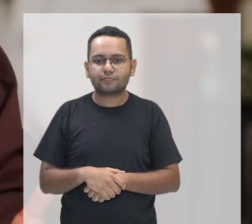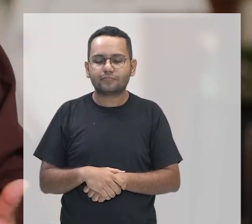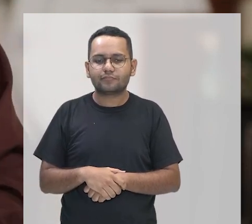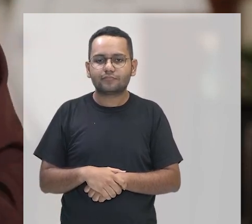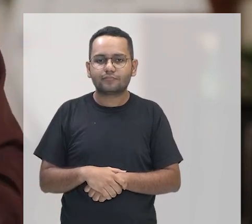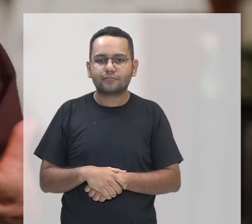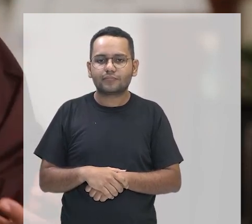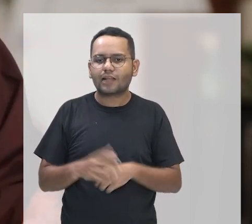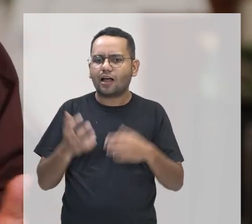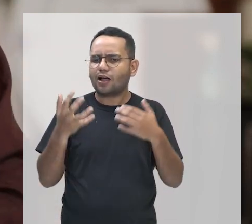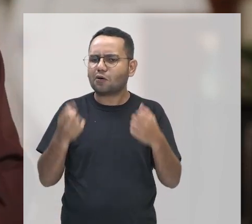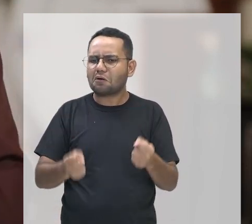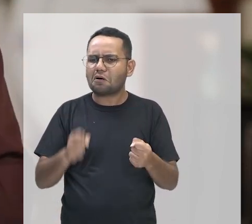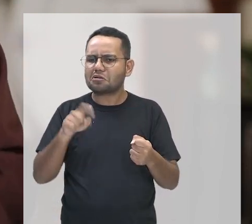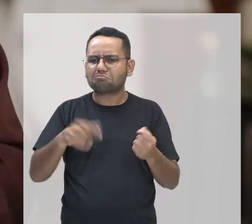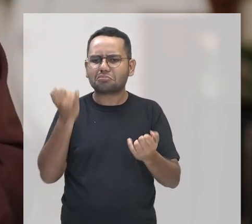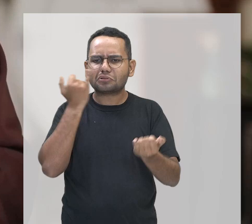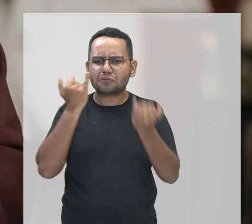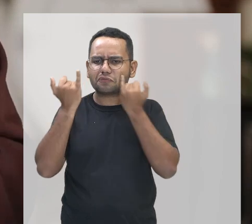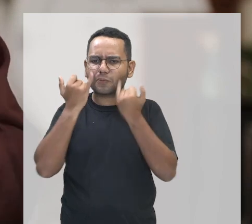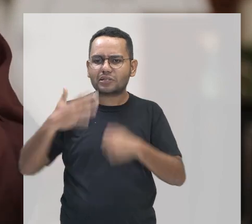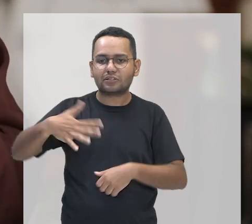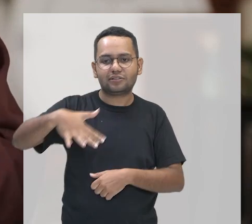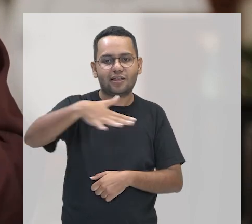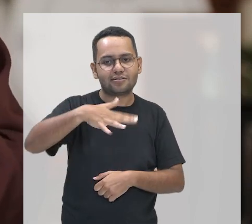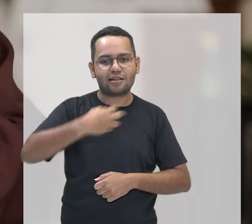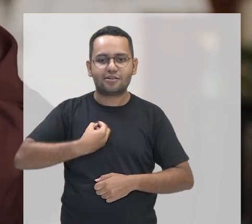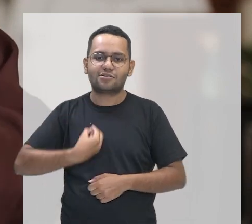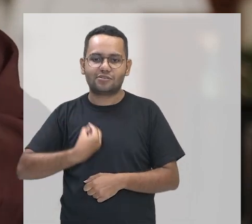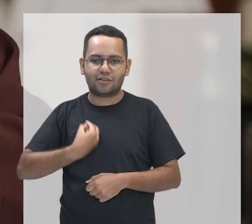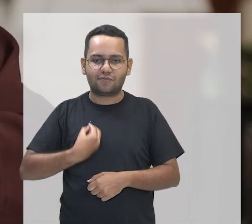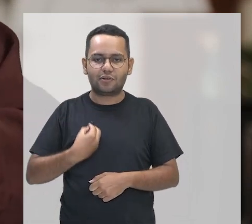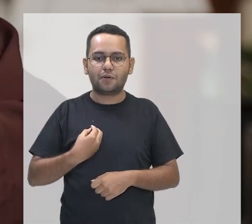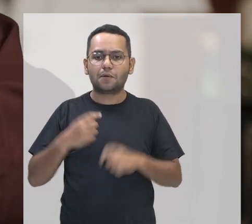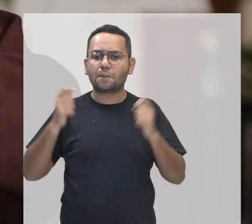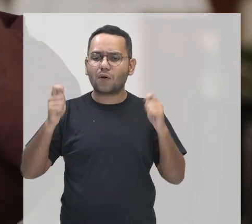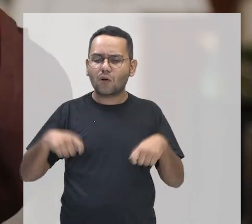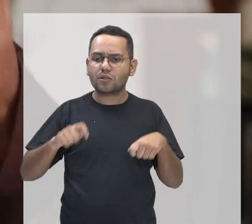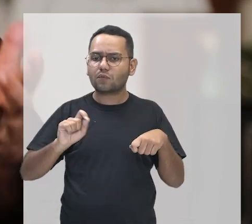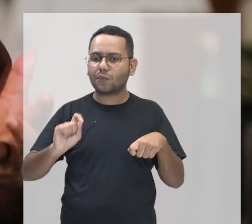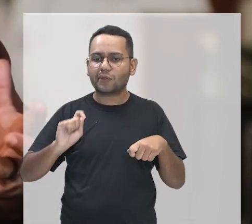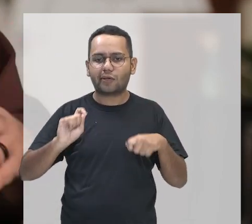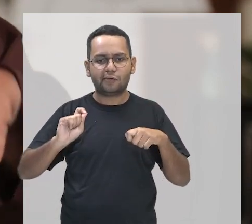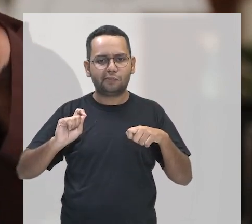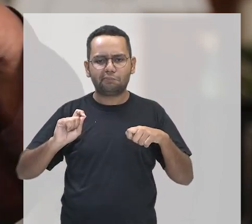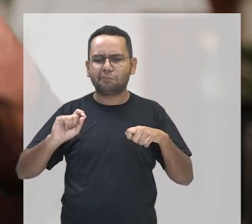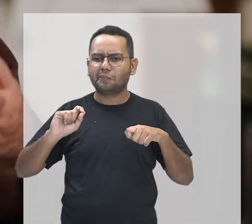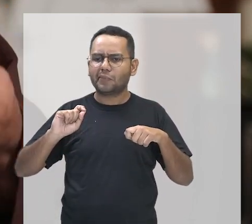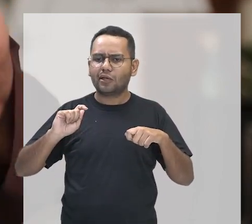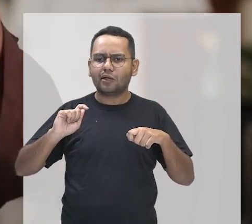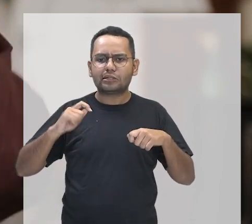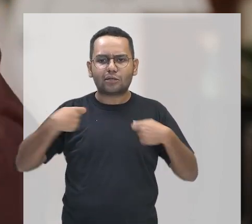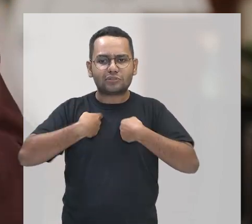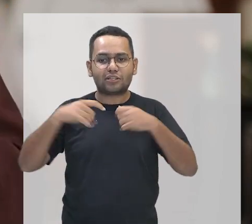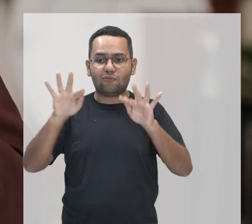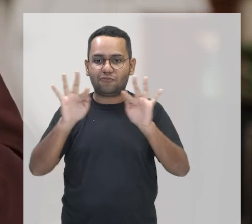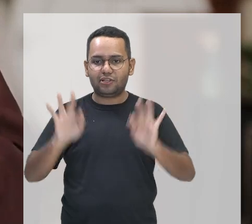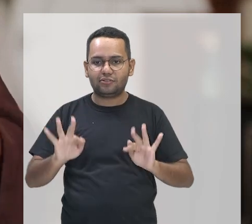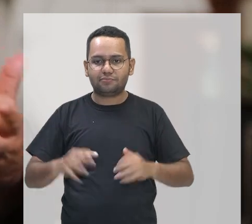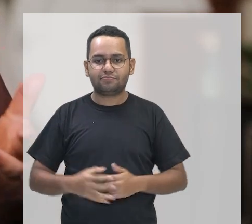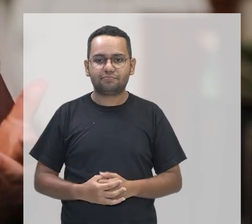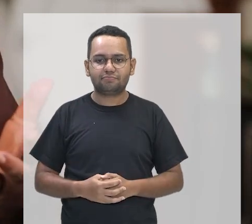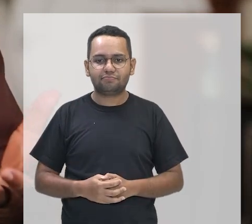todas essas dimensões na sua vida para que possa ser um ser humano, uma pessoa